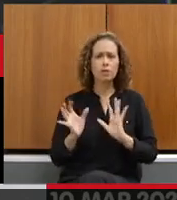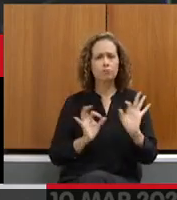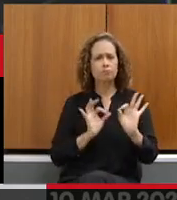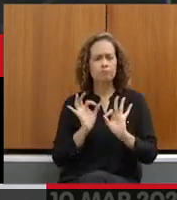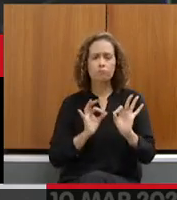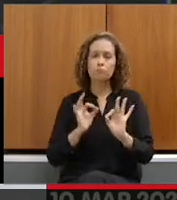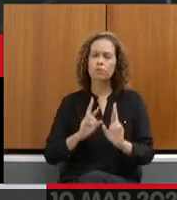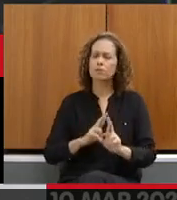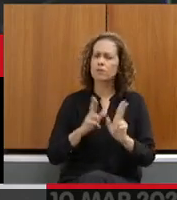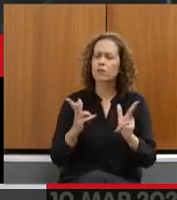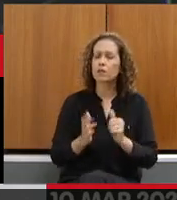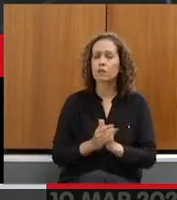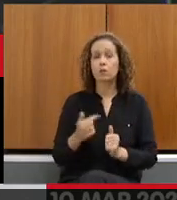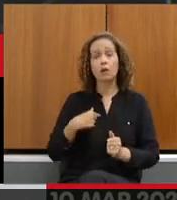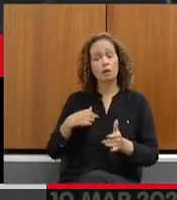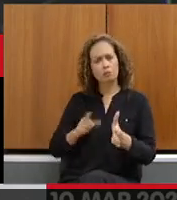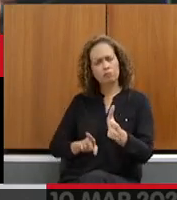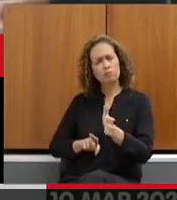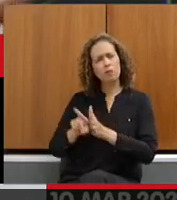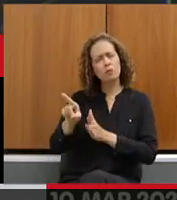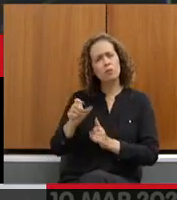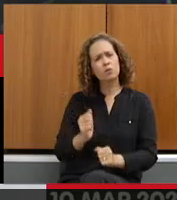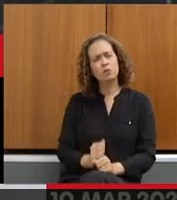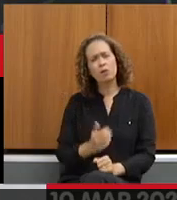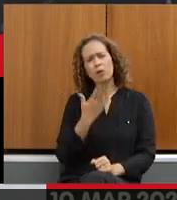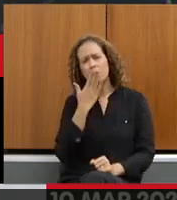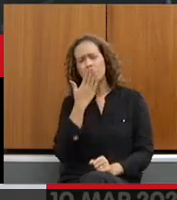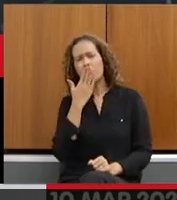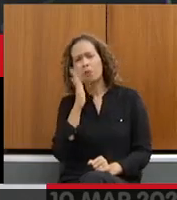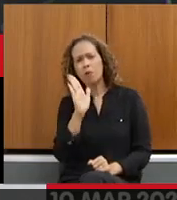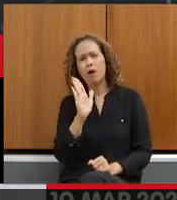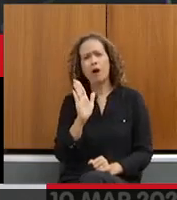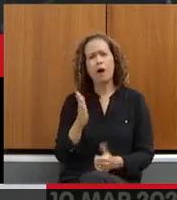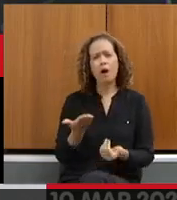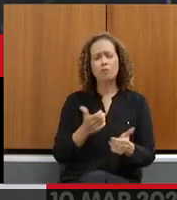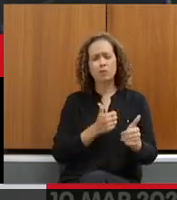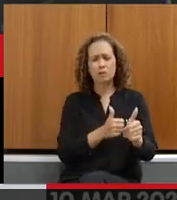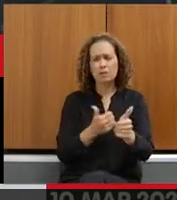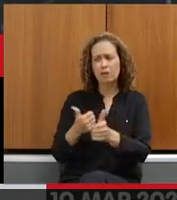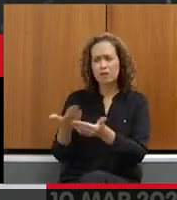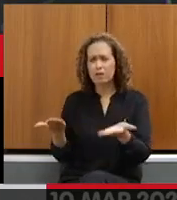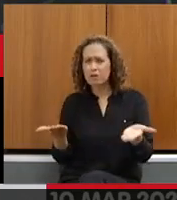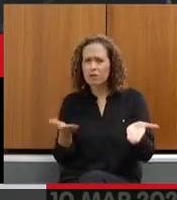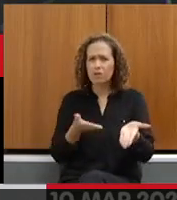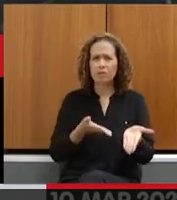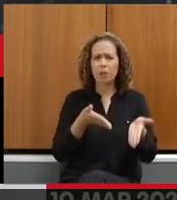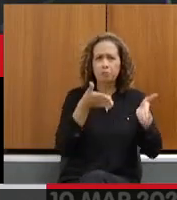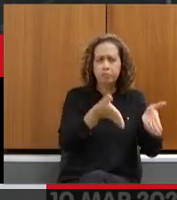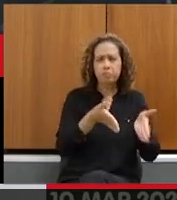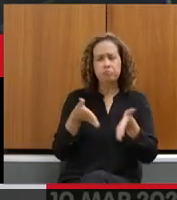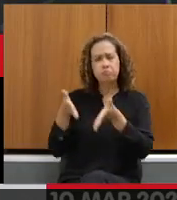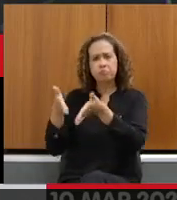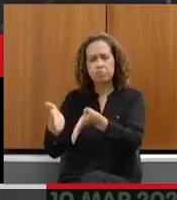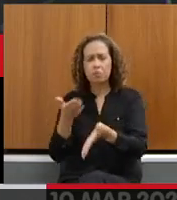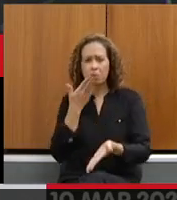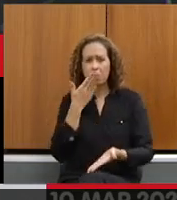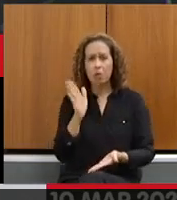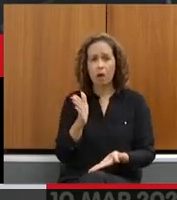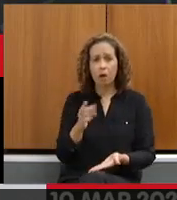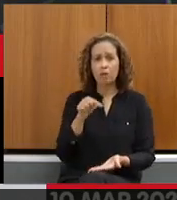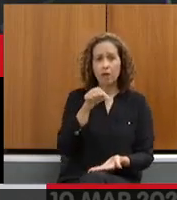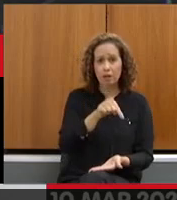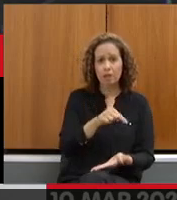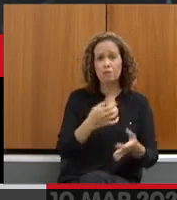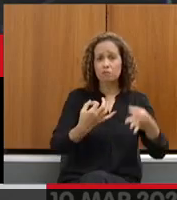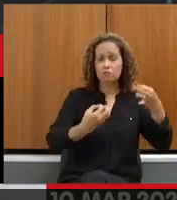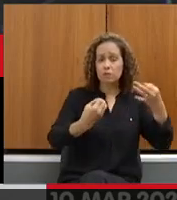afinal de contas eu pergunto colega qual dos fluxos está sendo seguido o fluxo ordinário que o senhor utilizou para justificar